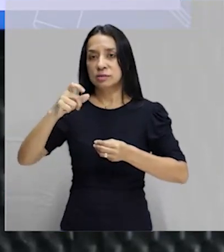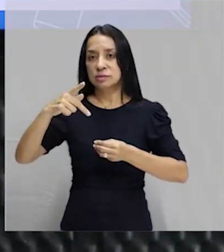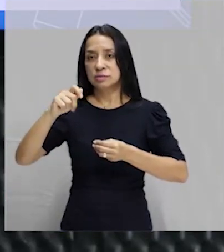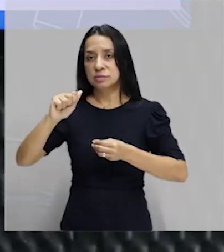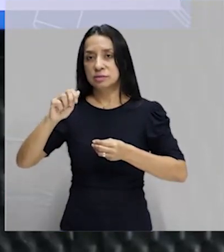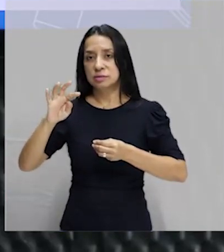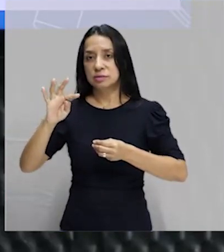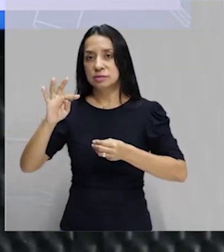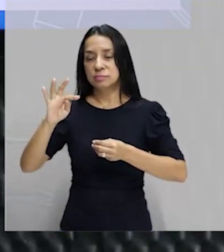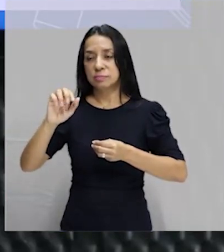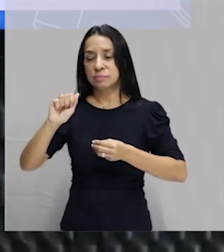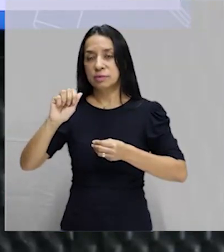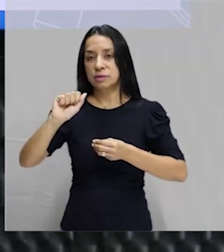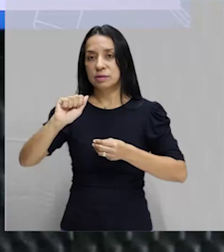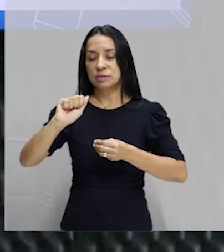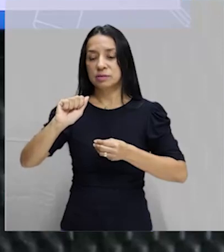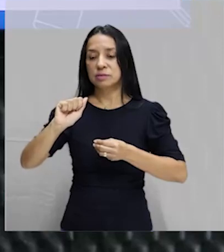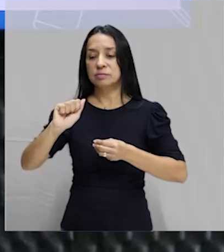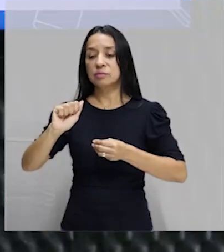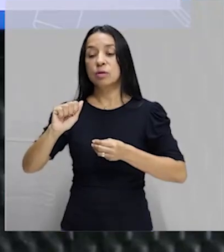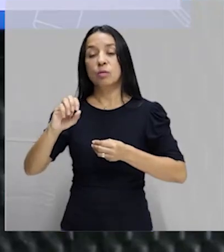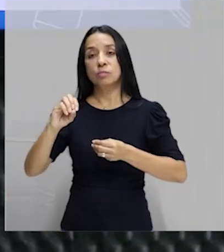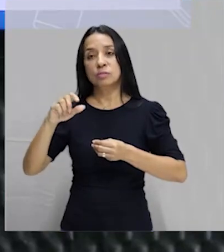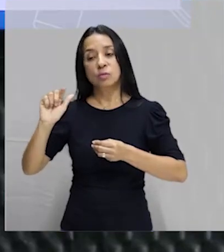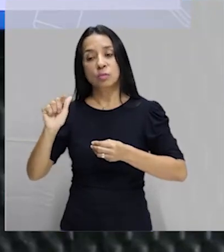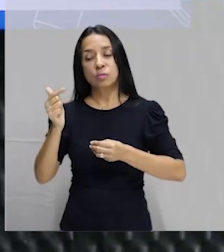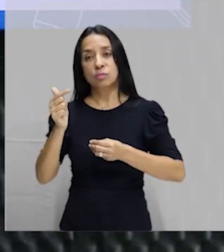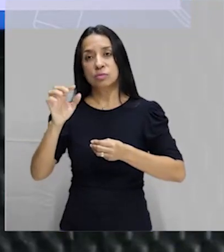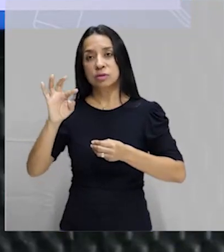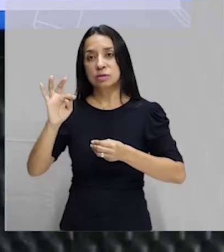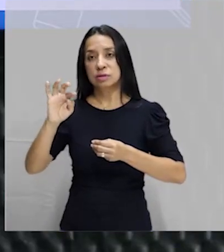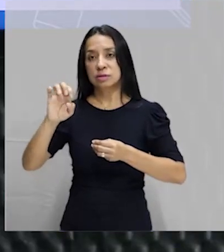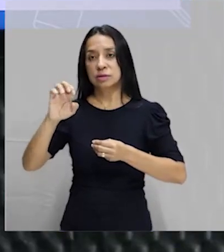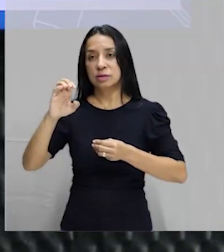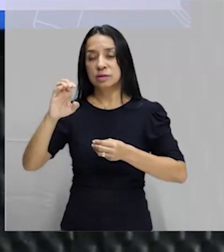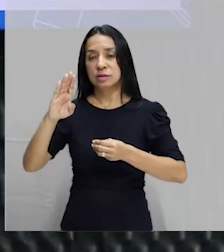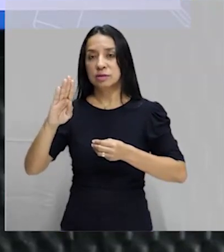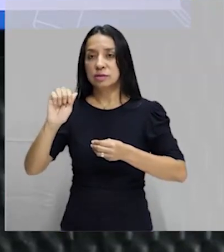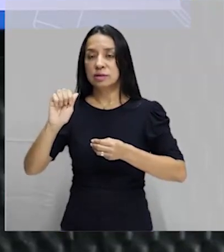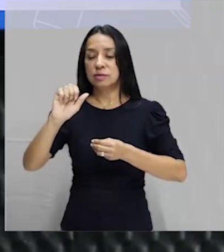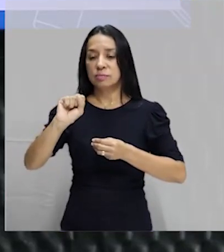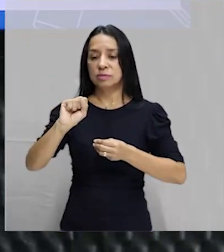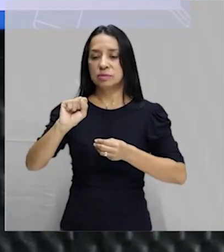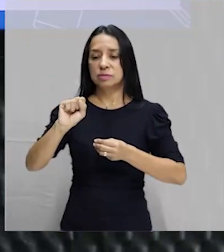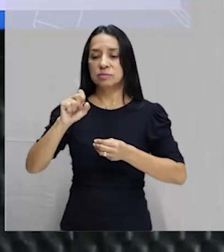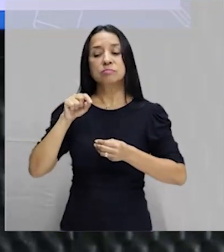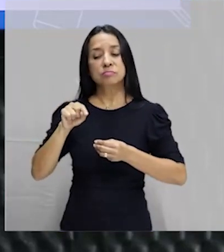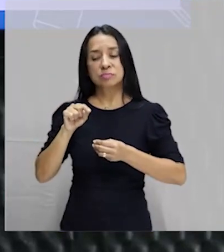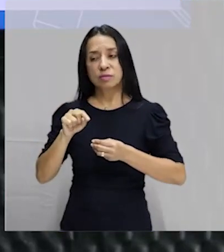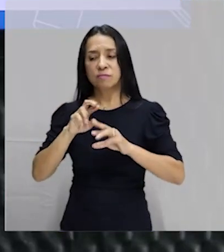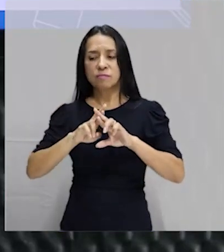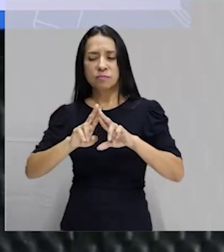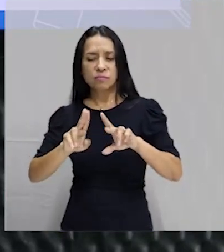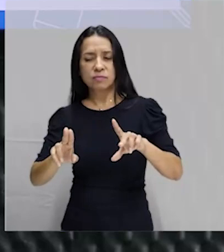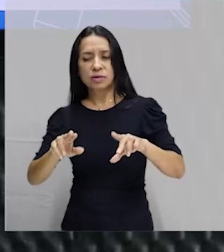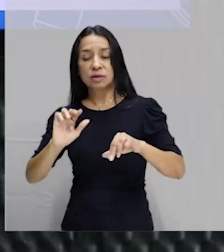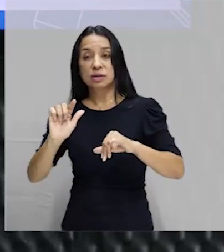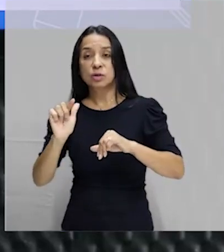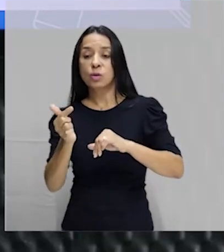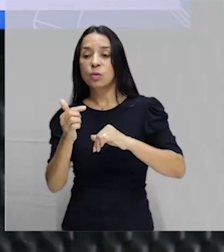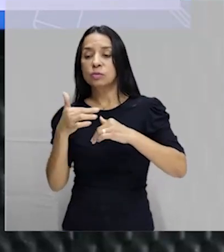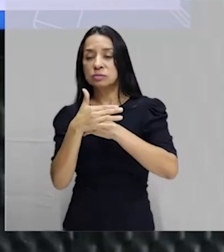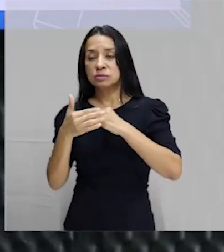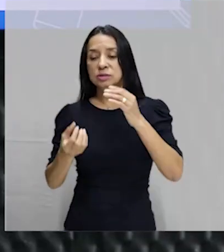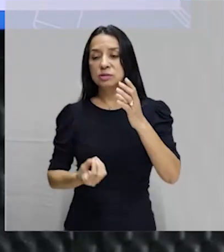cidades-estados irão surgir dentro desse território grego. Ou seja, politicamente falando, a